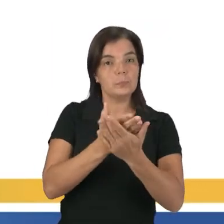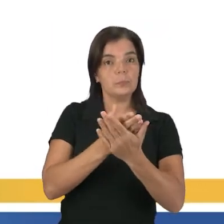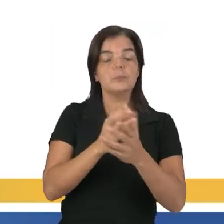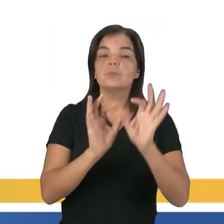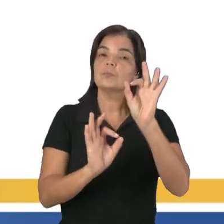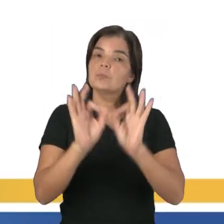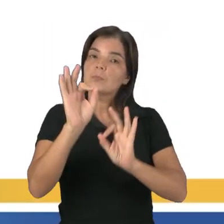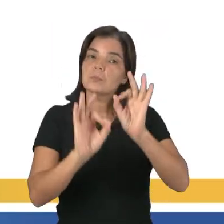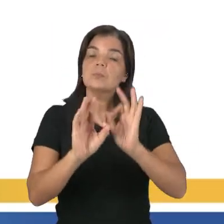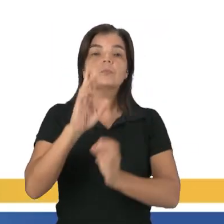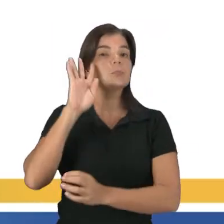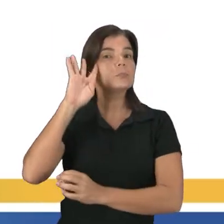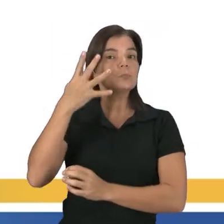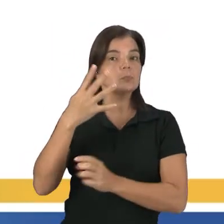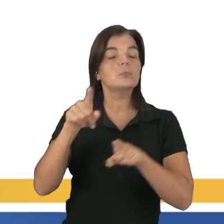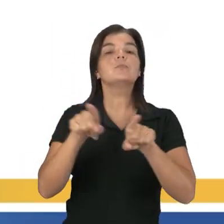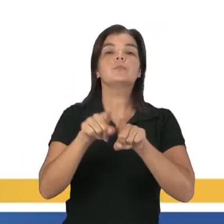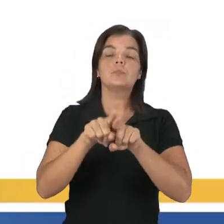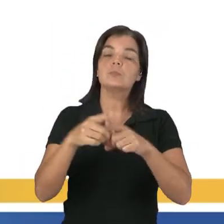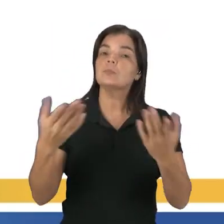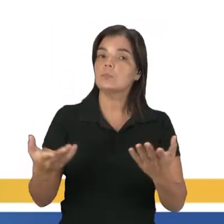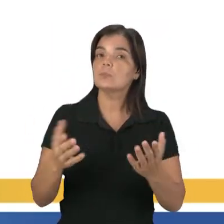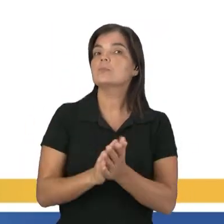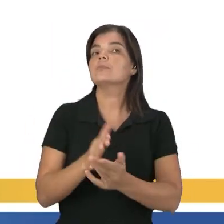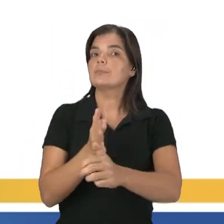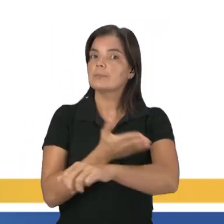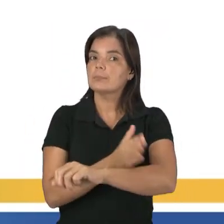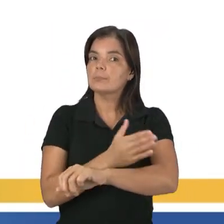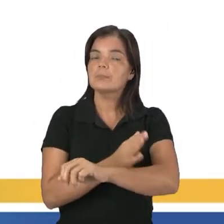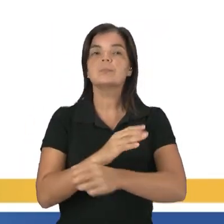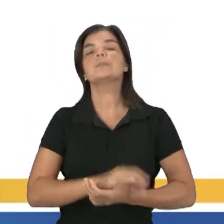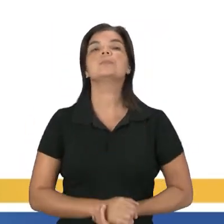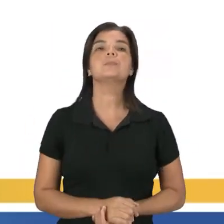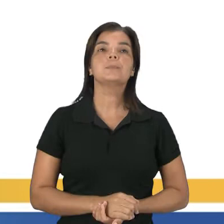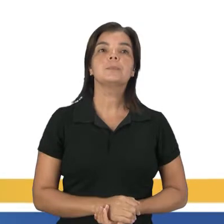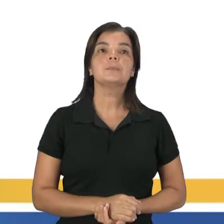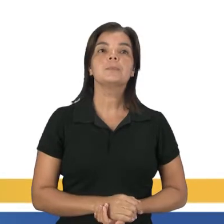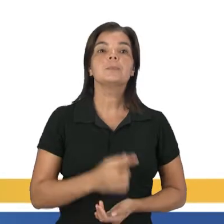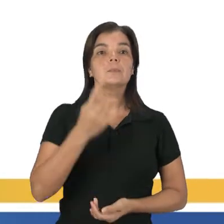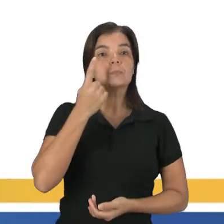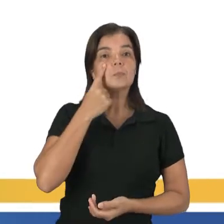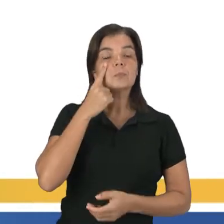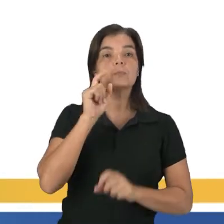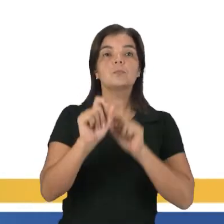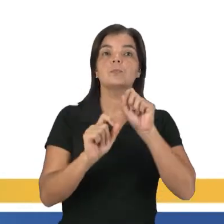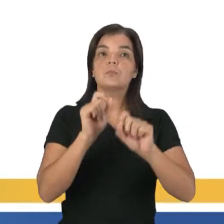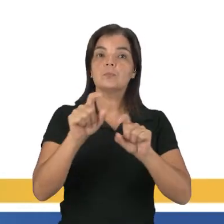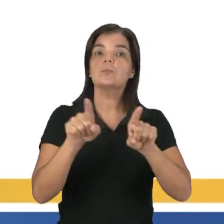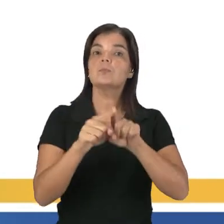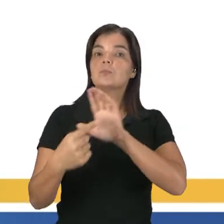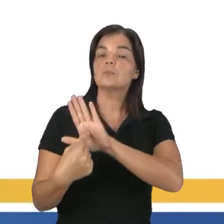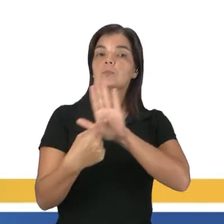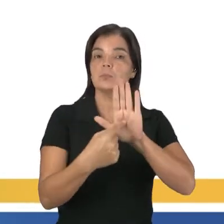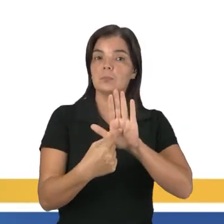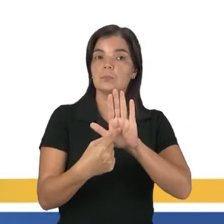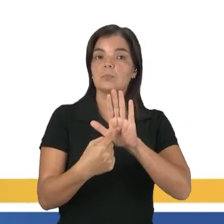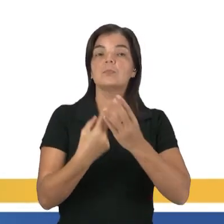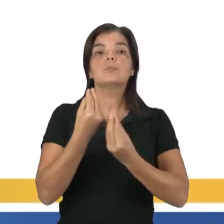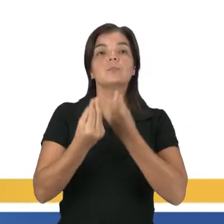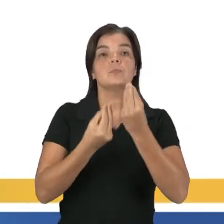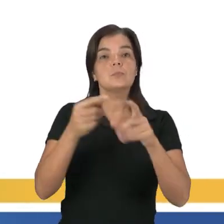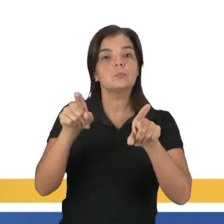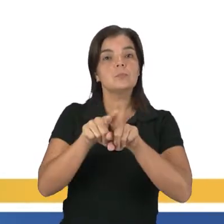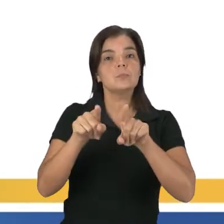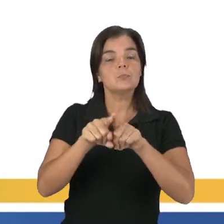esse formato para resolver algumas questões, que é bem mais prático, tá bom? Então, nós vemos ali a representação e como a gente faz,